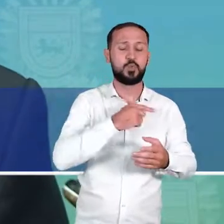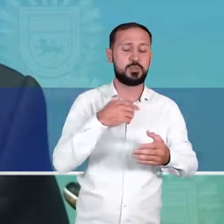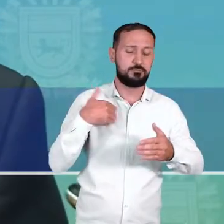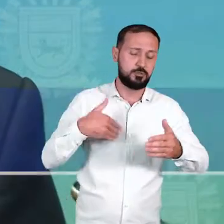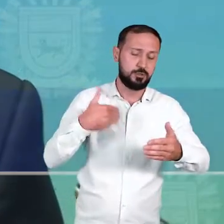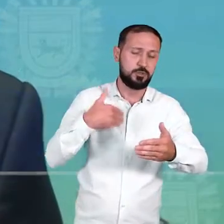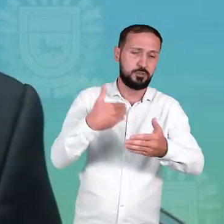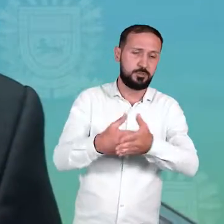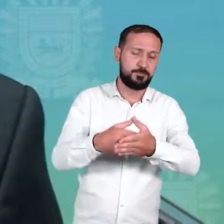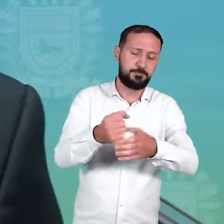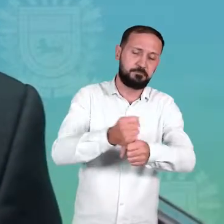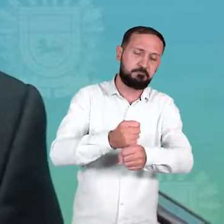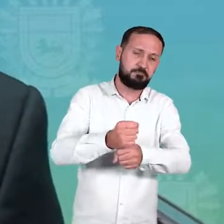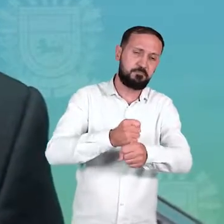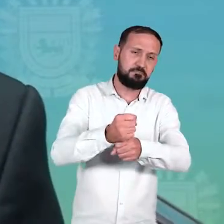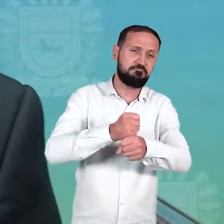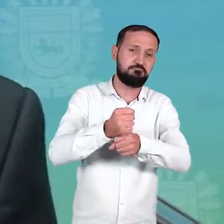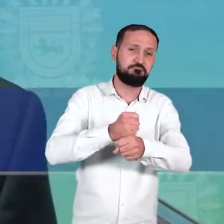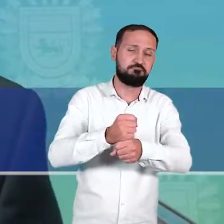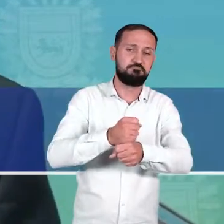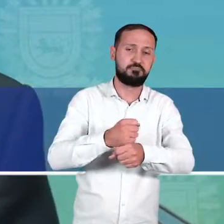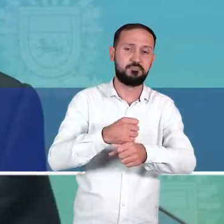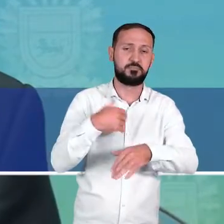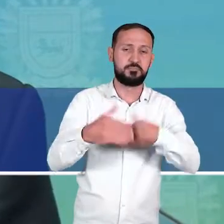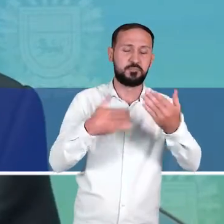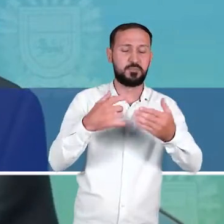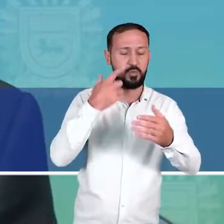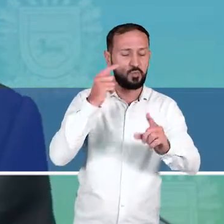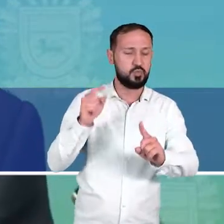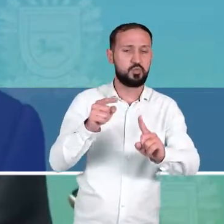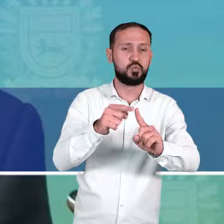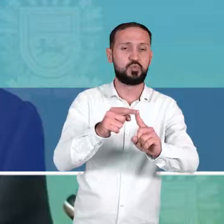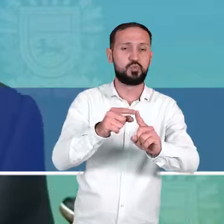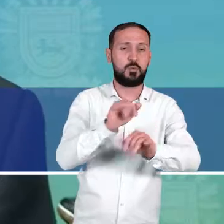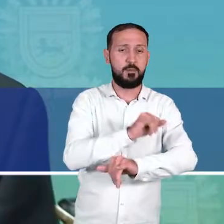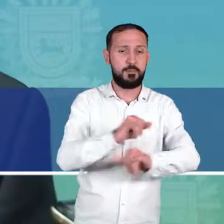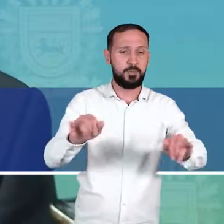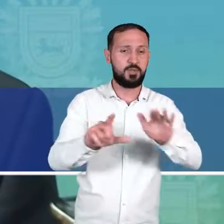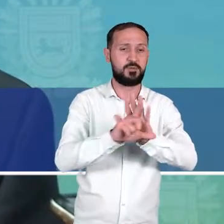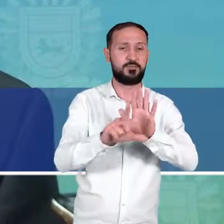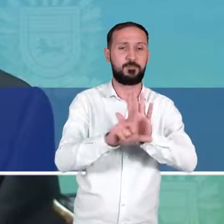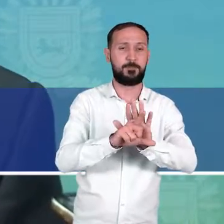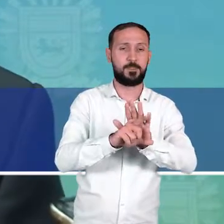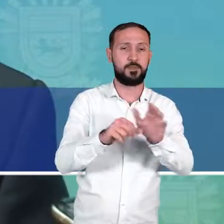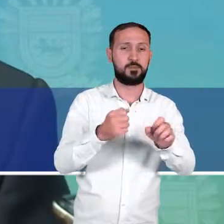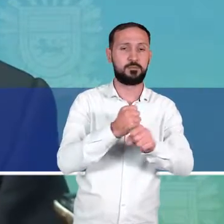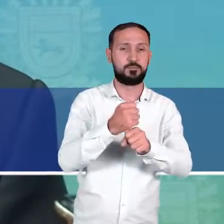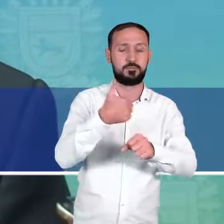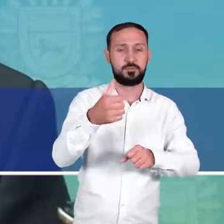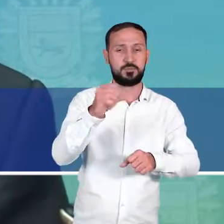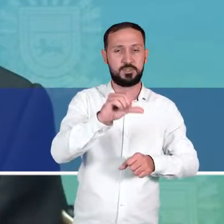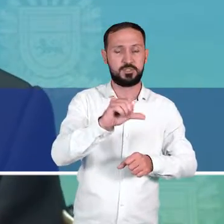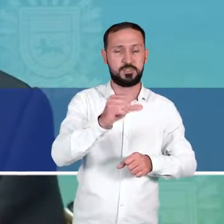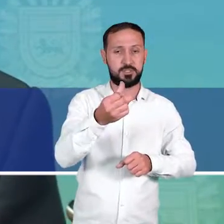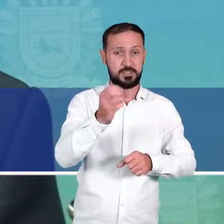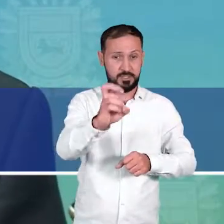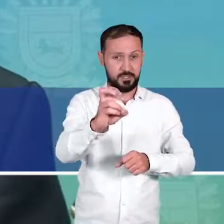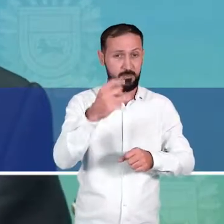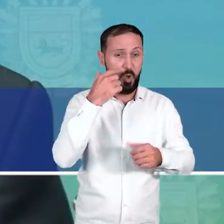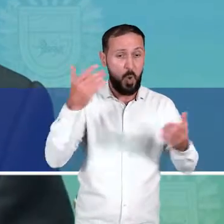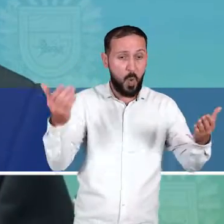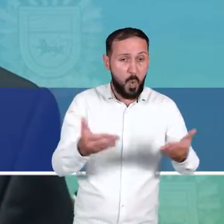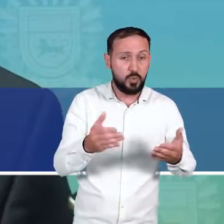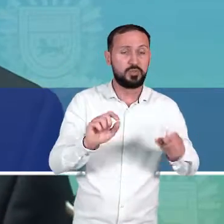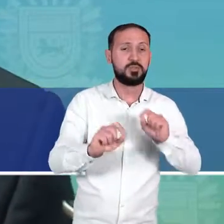construída ao longo de muitos anos, né, que culminou com a publicação da lei lá em 65, mas ainda nos dias de